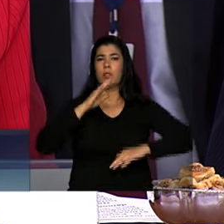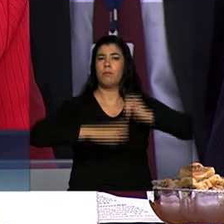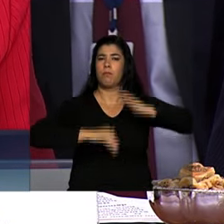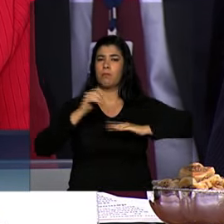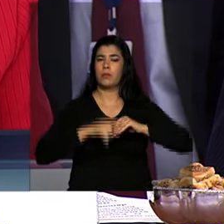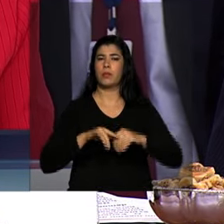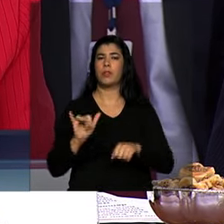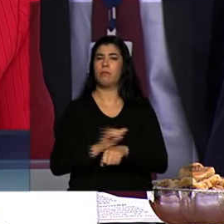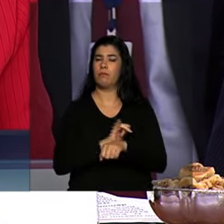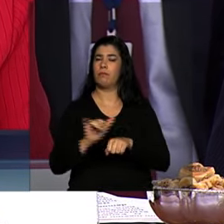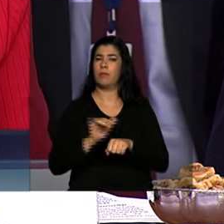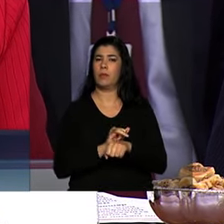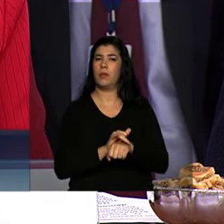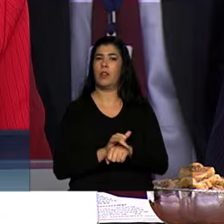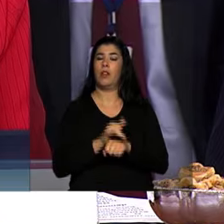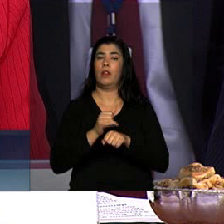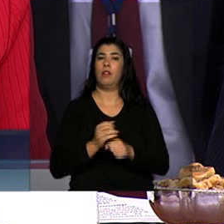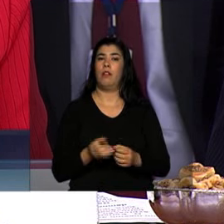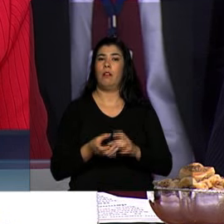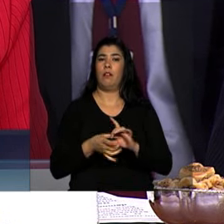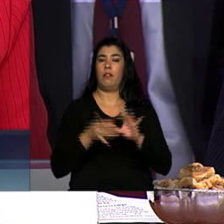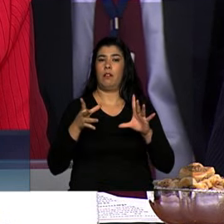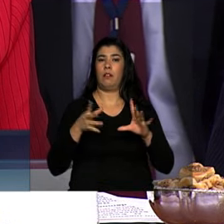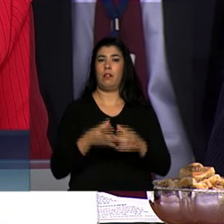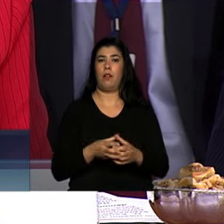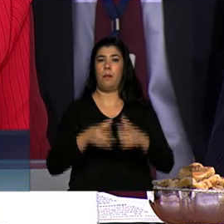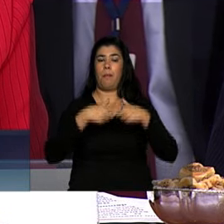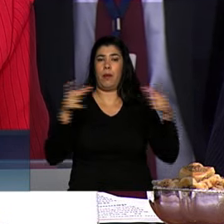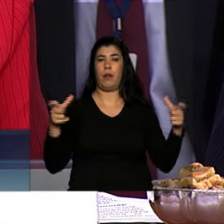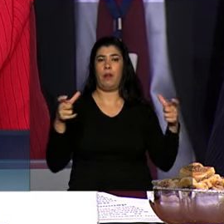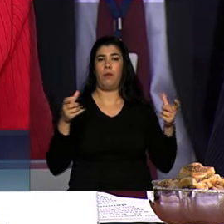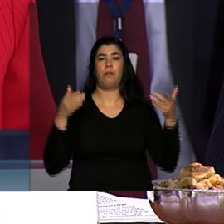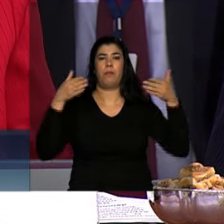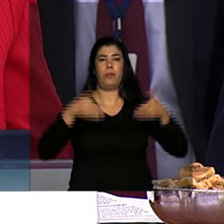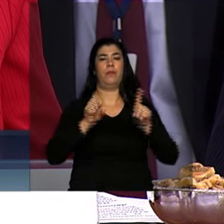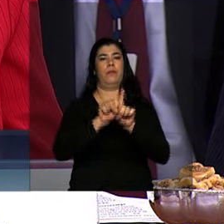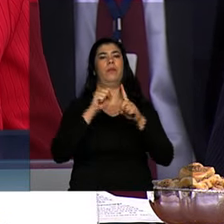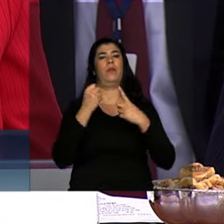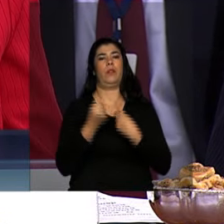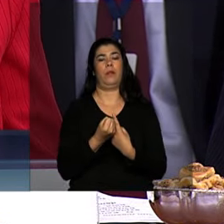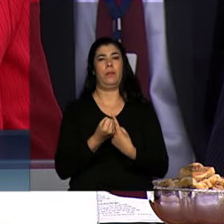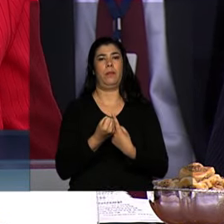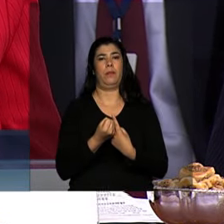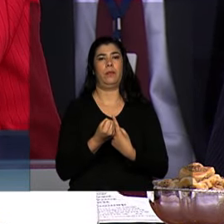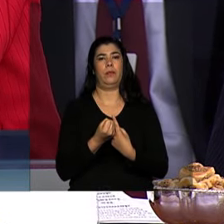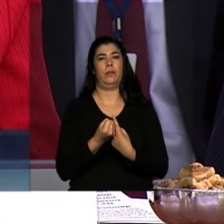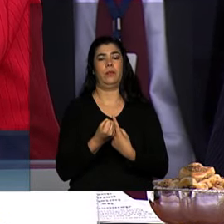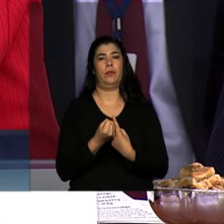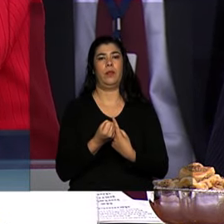uma ampla participação dos movimentos sociais